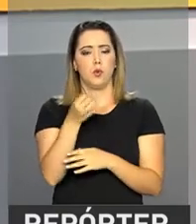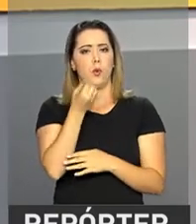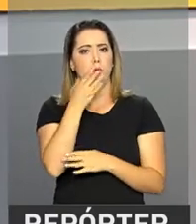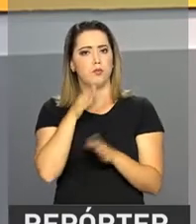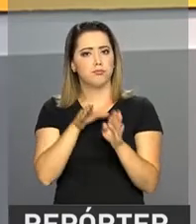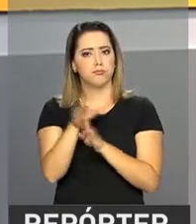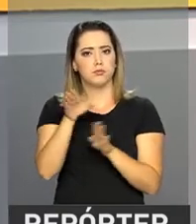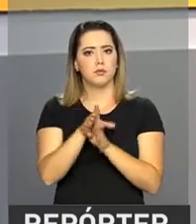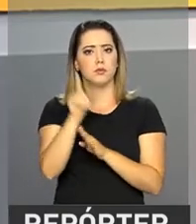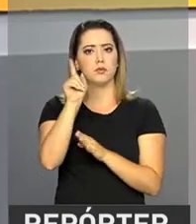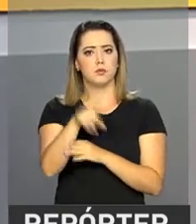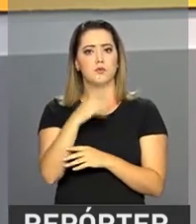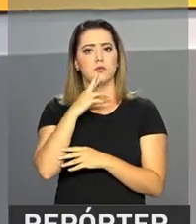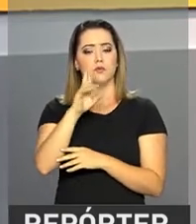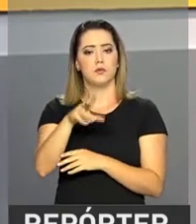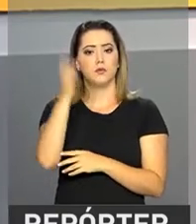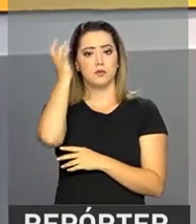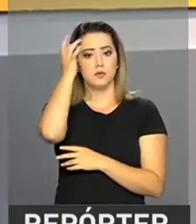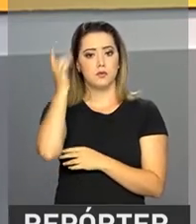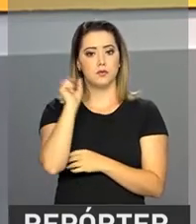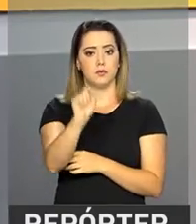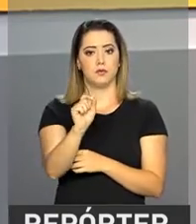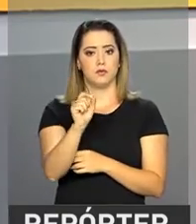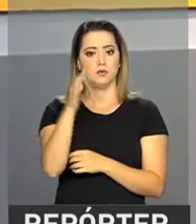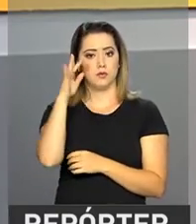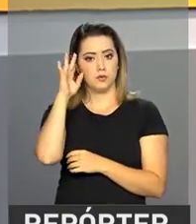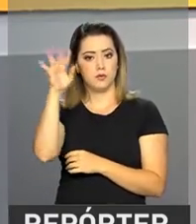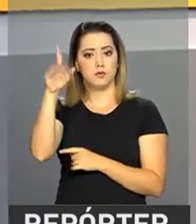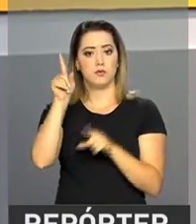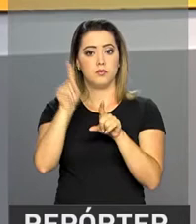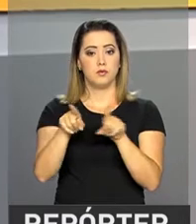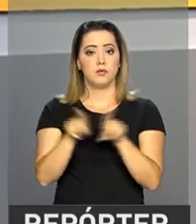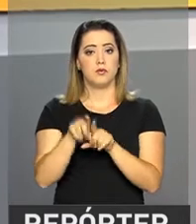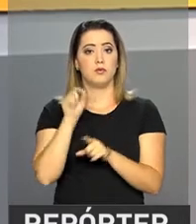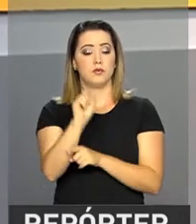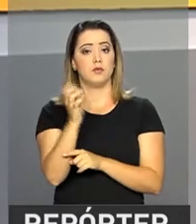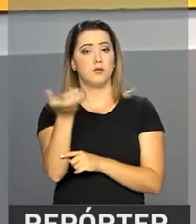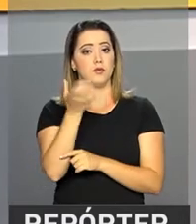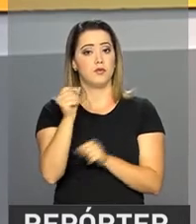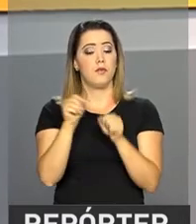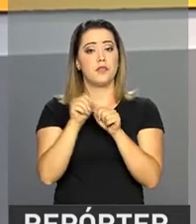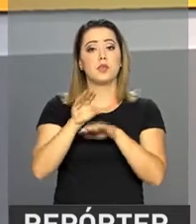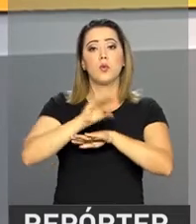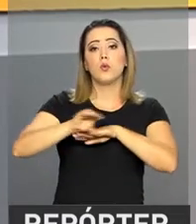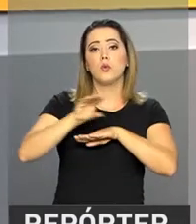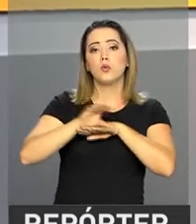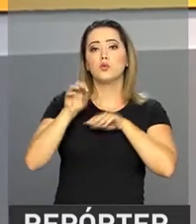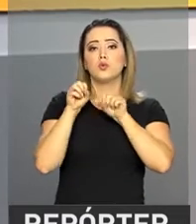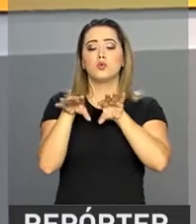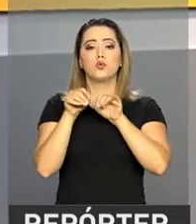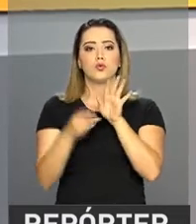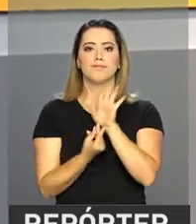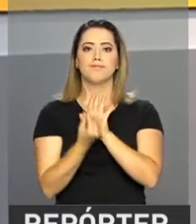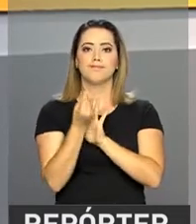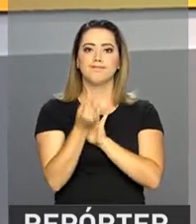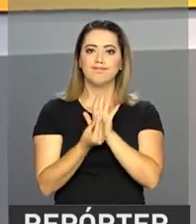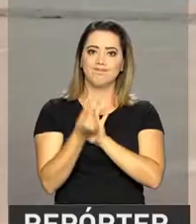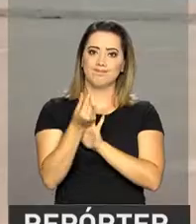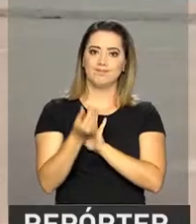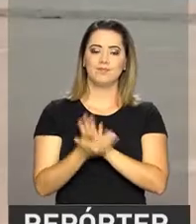a solução pode ser mais fácil do que se imagina que tal fazer o curso de educação financeira